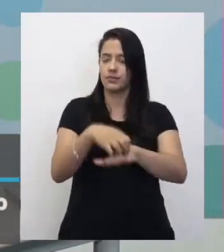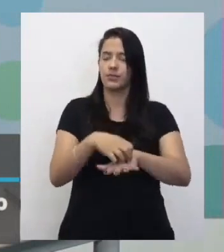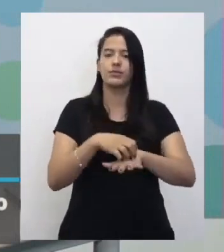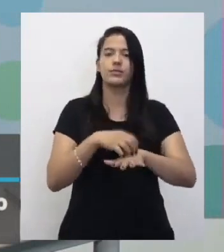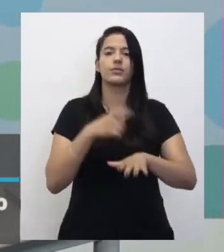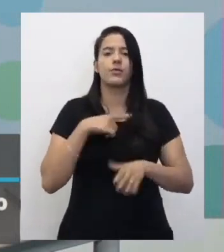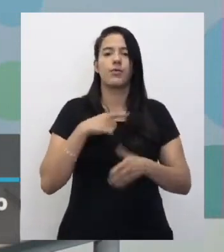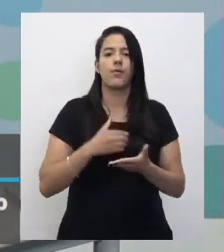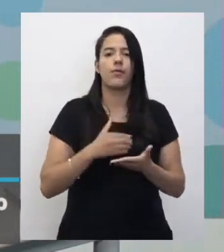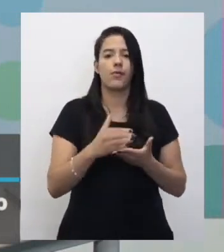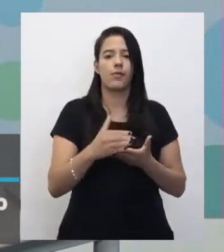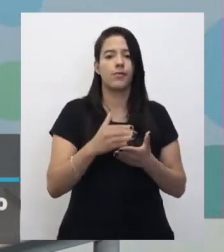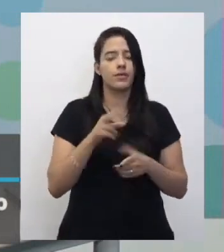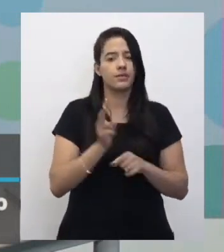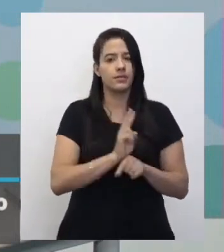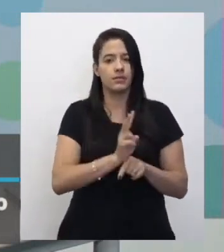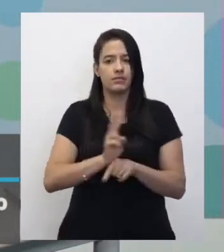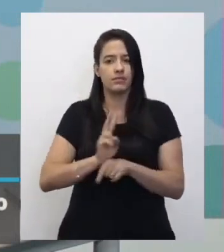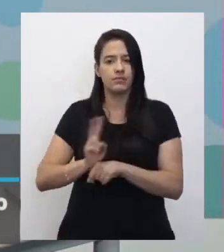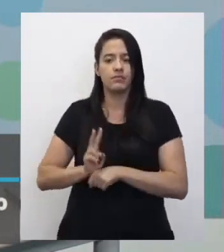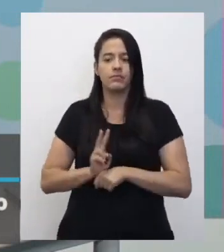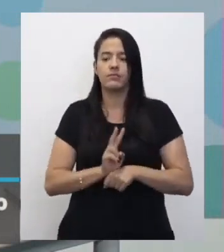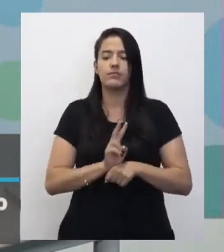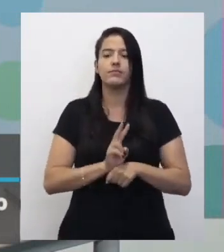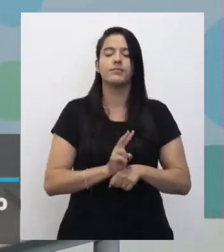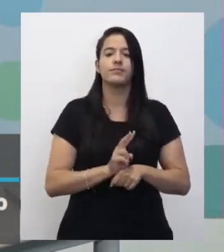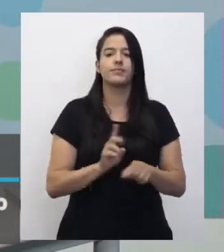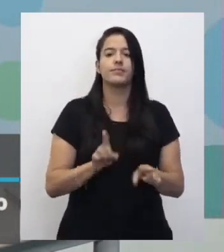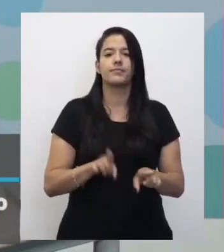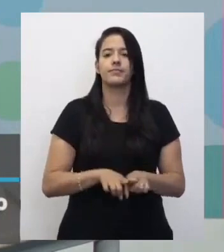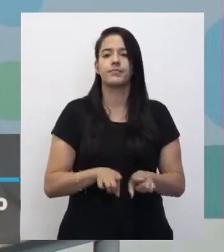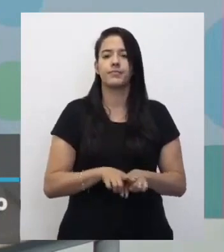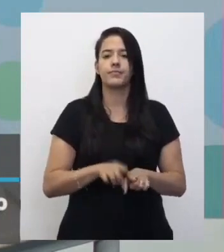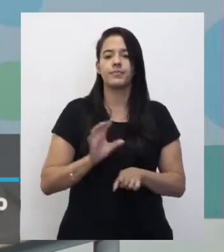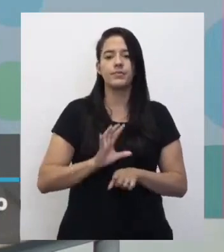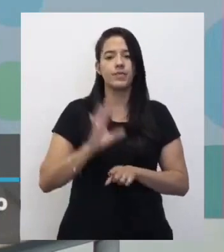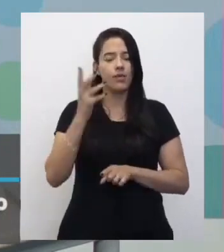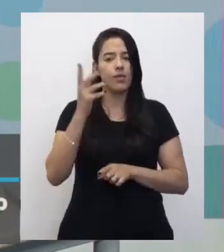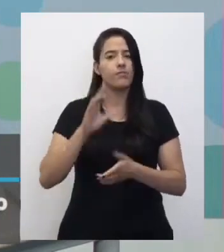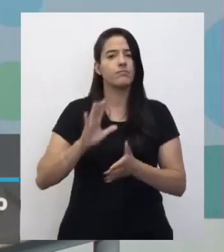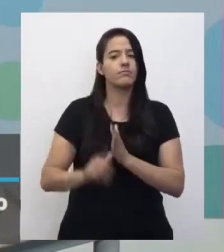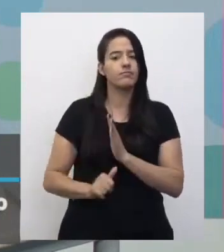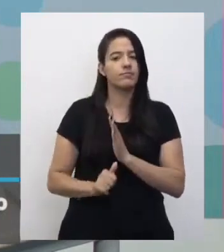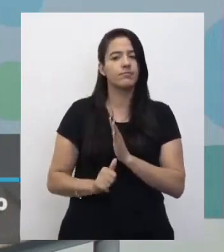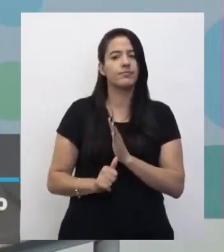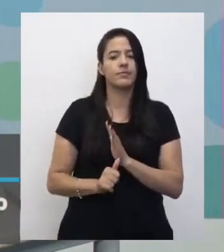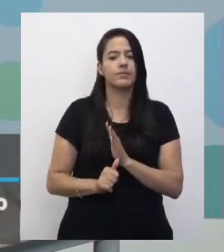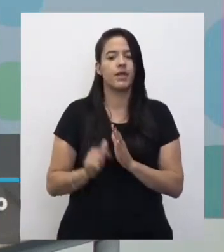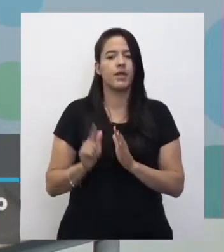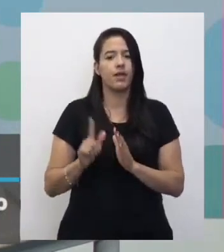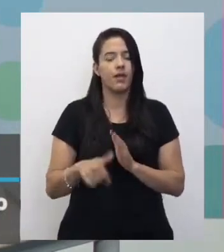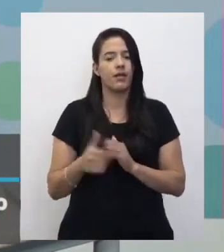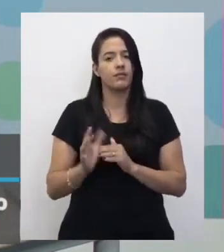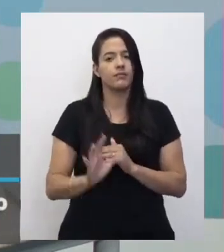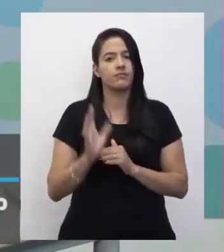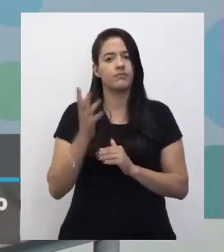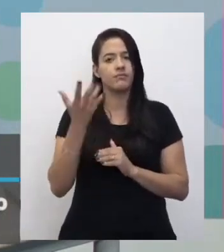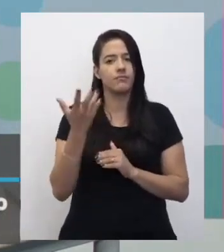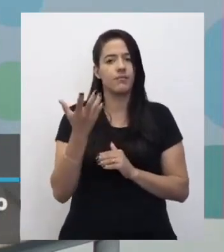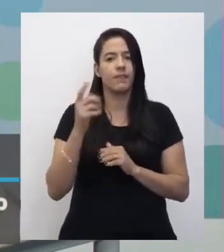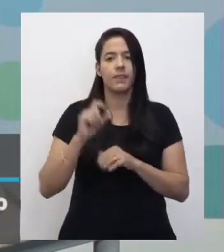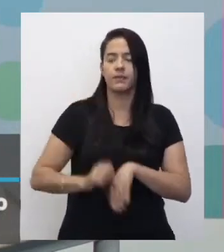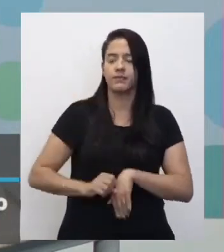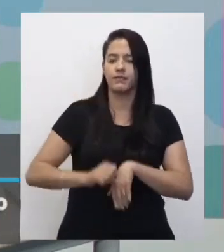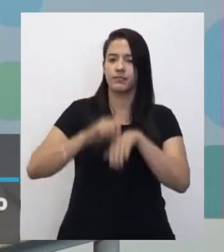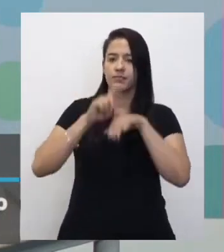começa a ser mais fiscalizado, até porque essa questão dos assaltos de cargas, elas também tiveram uma